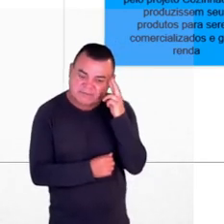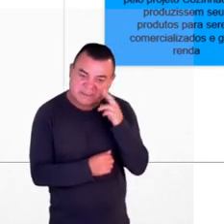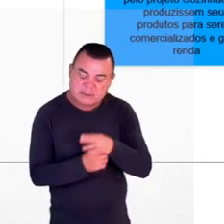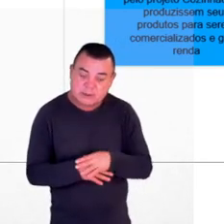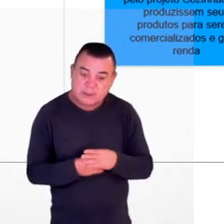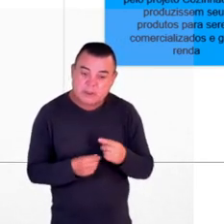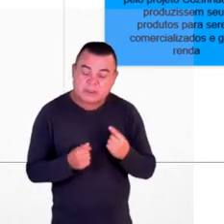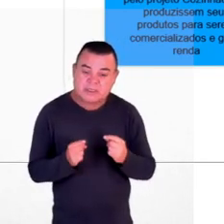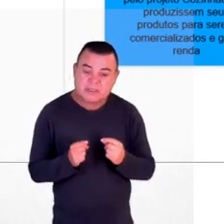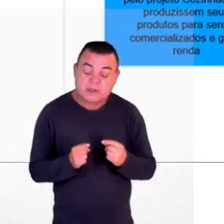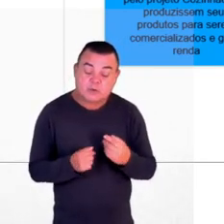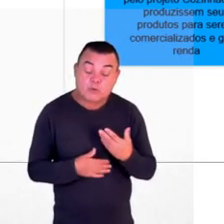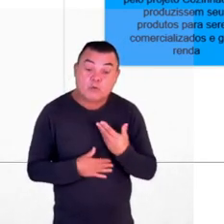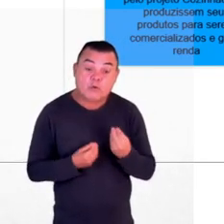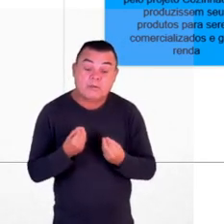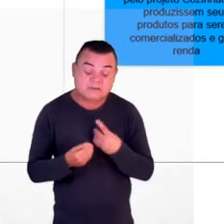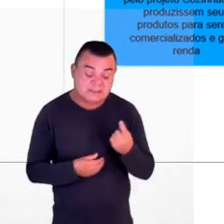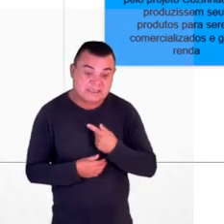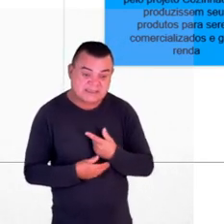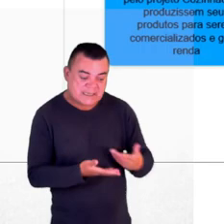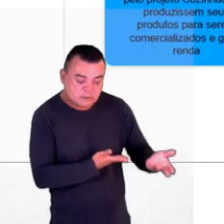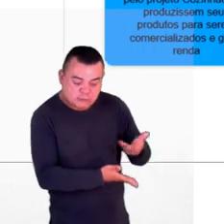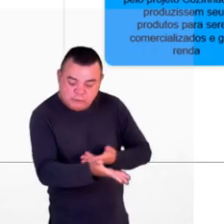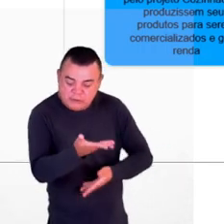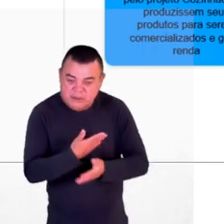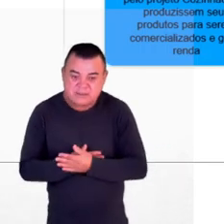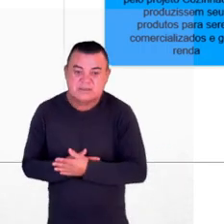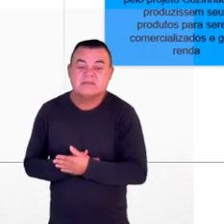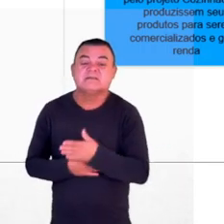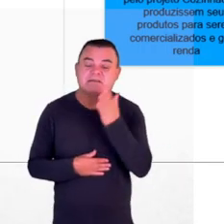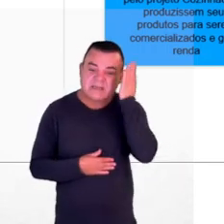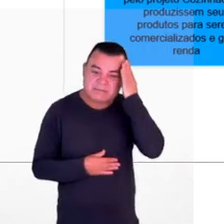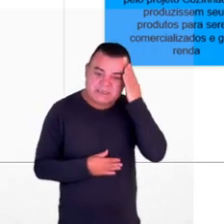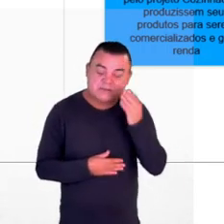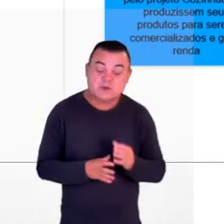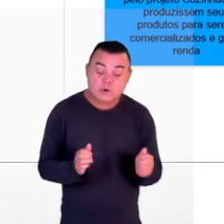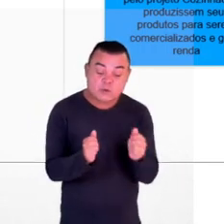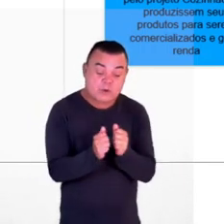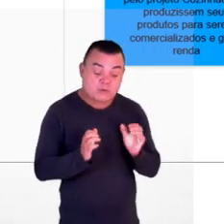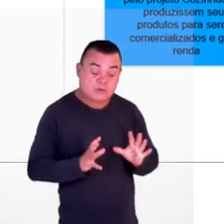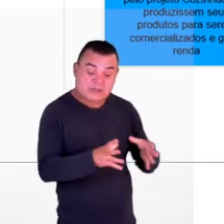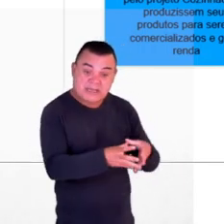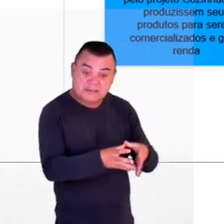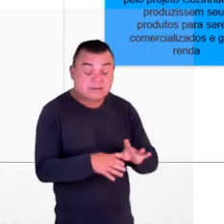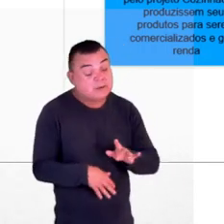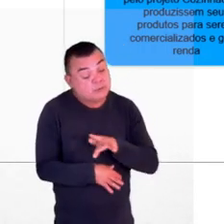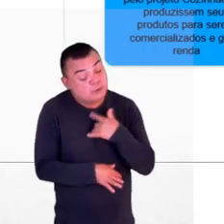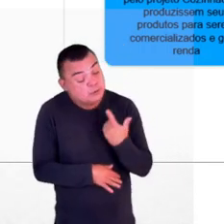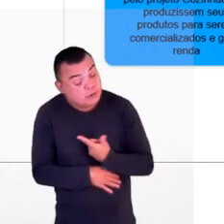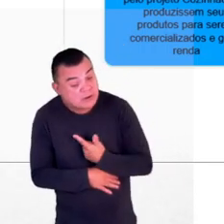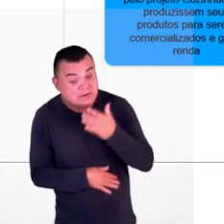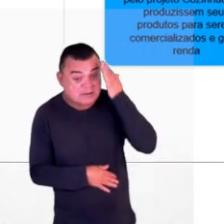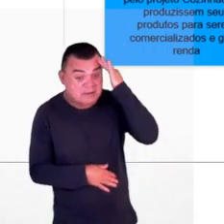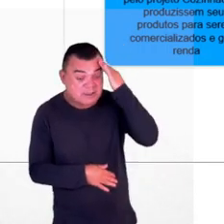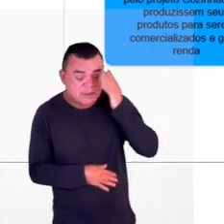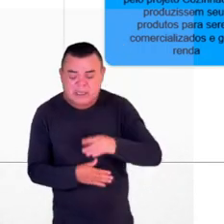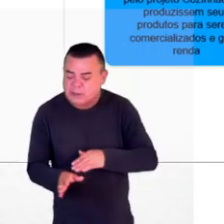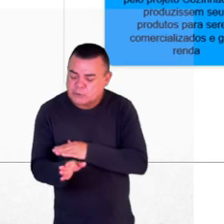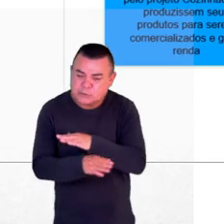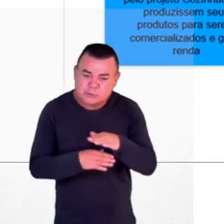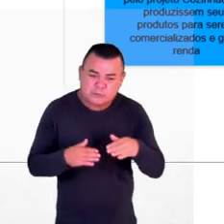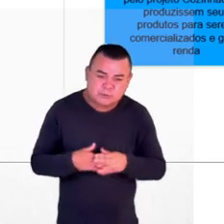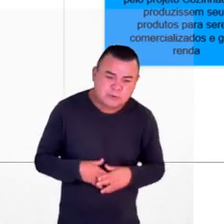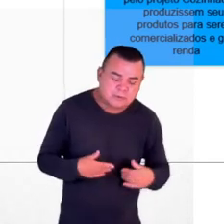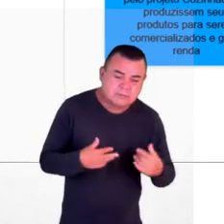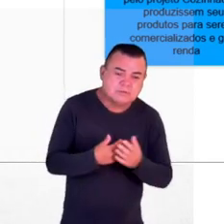troca de saberes né com as comunidades a gente vai entender também que todas todos esses aspectos estão relacionados né